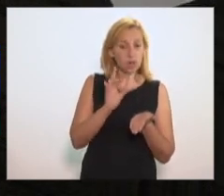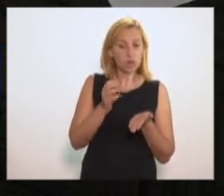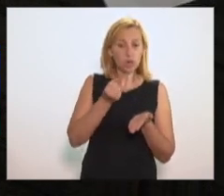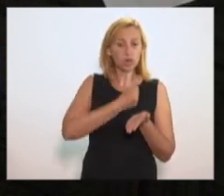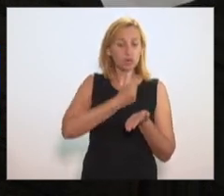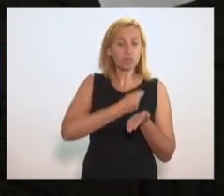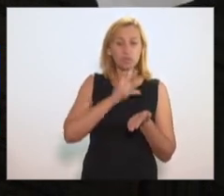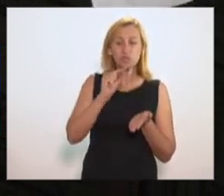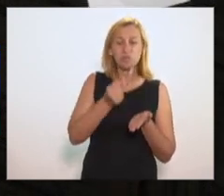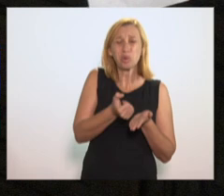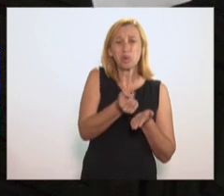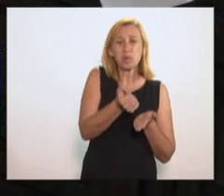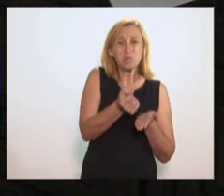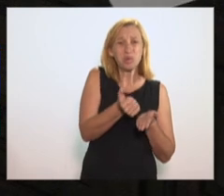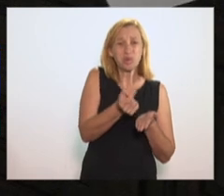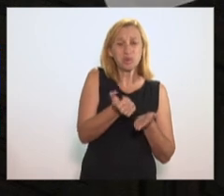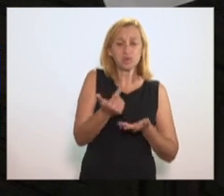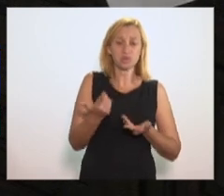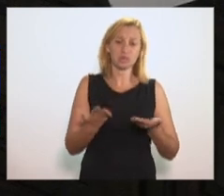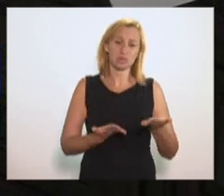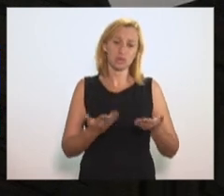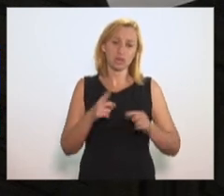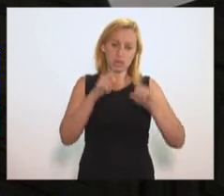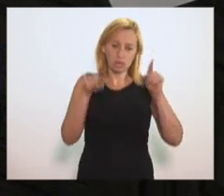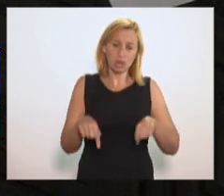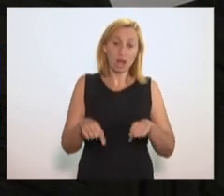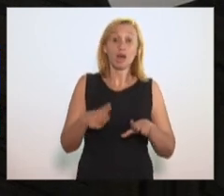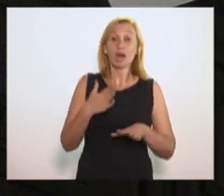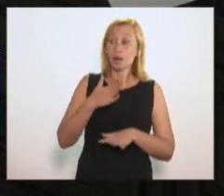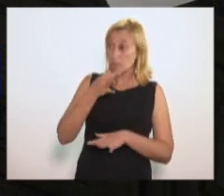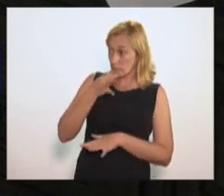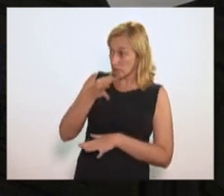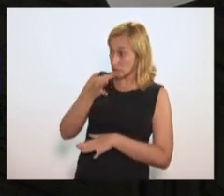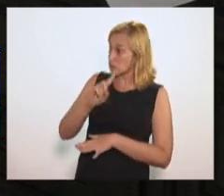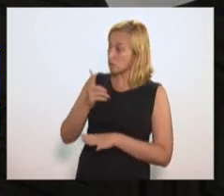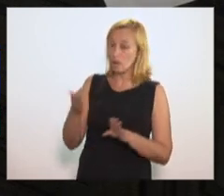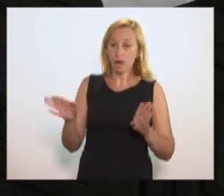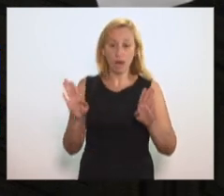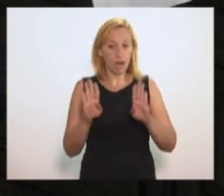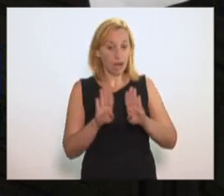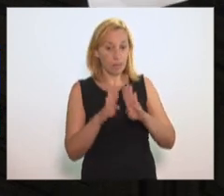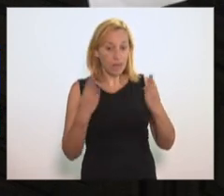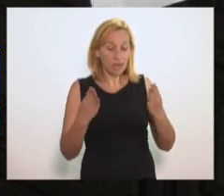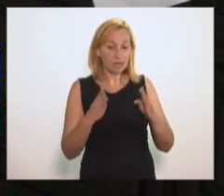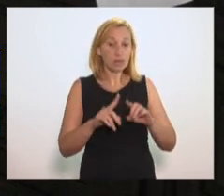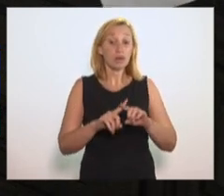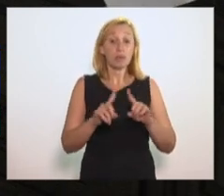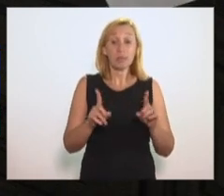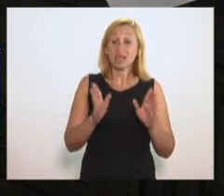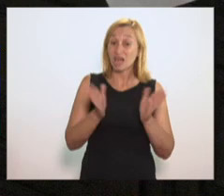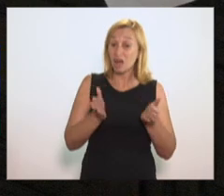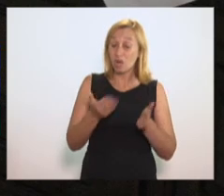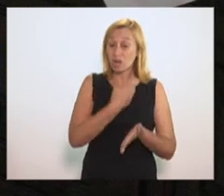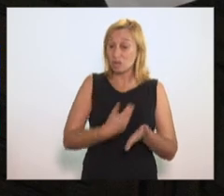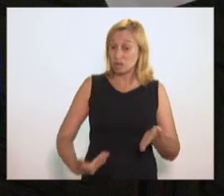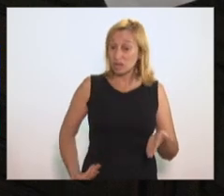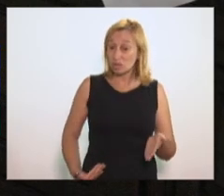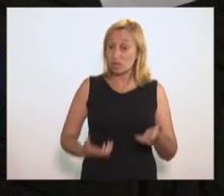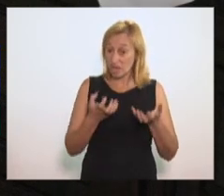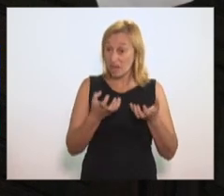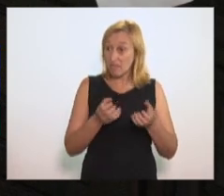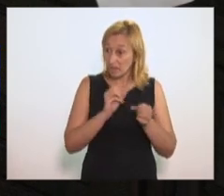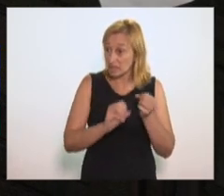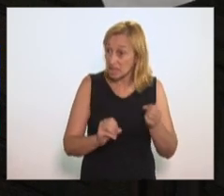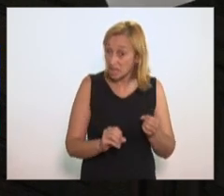mínima de funcionários na minha opinião não deveria nem isso estar aberto mas é um efeito menor agora o que o governador está permitindo fazer